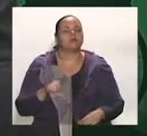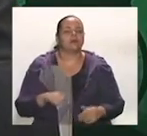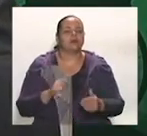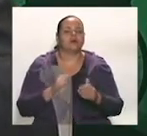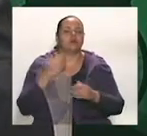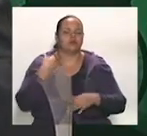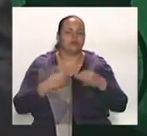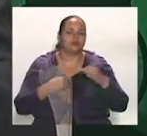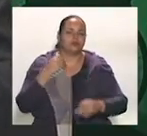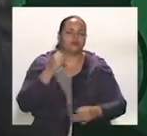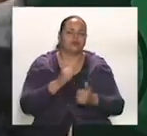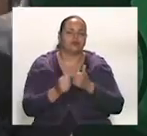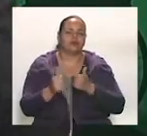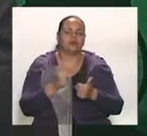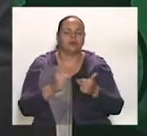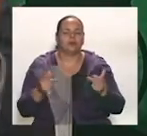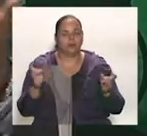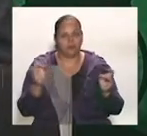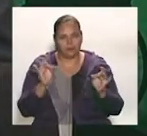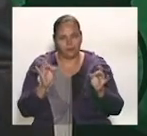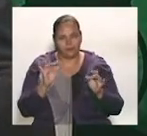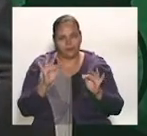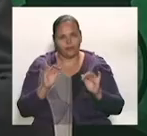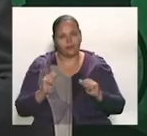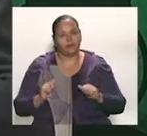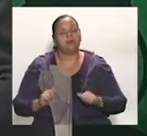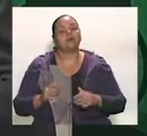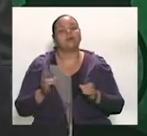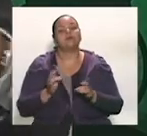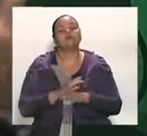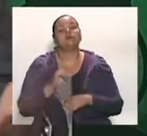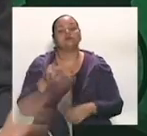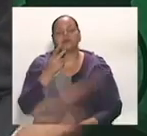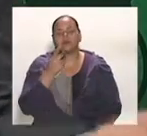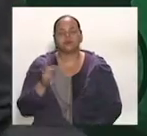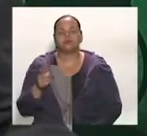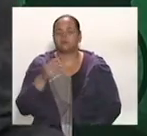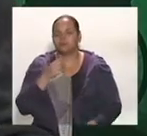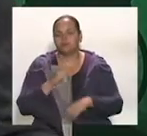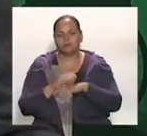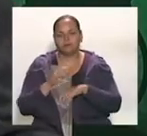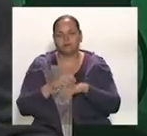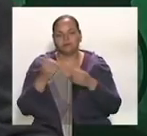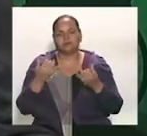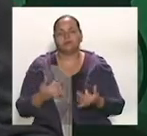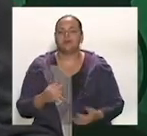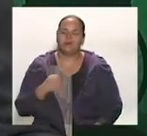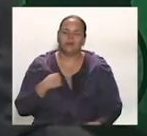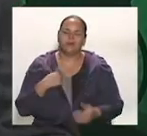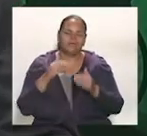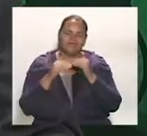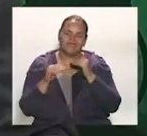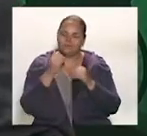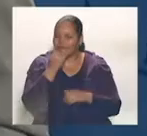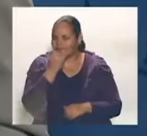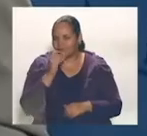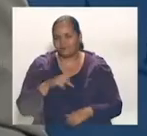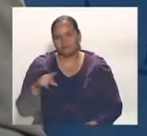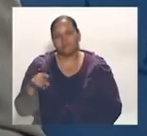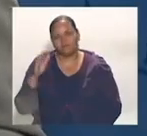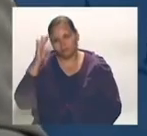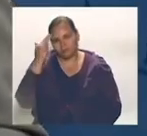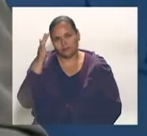tribunal único para racismo, e você vai acabar extinguindo na prática a justiça desportiva.